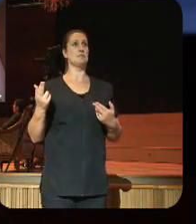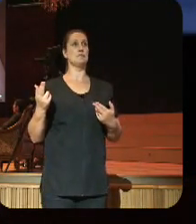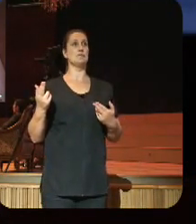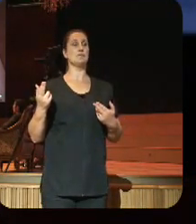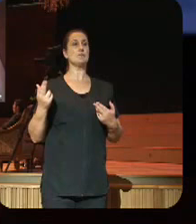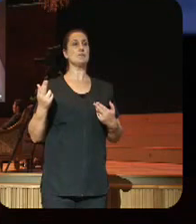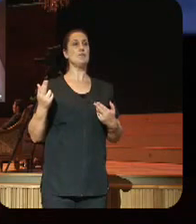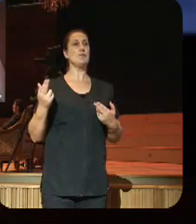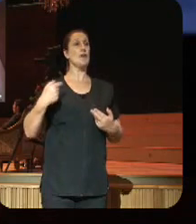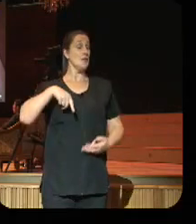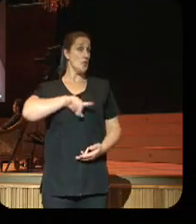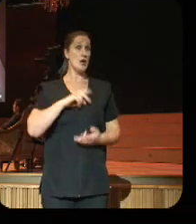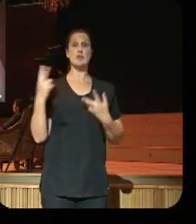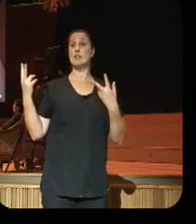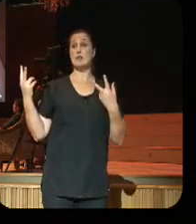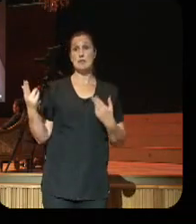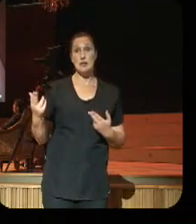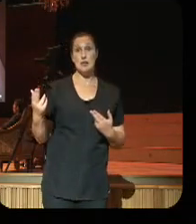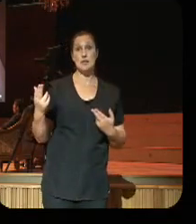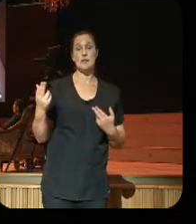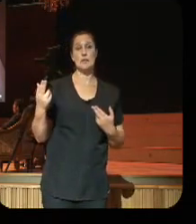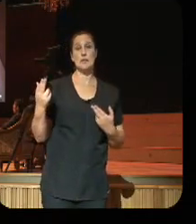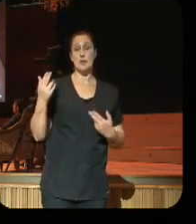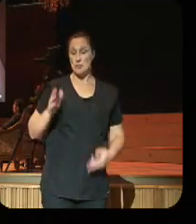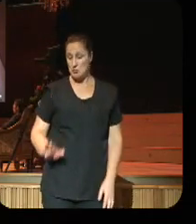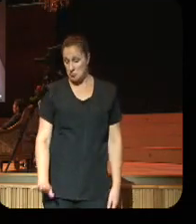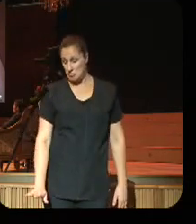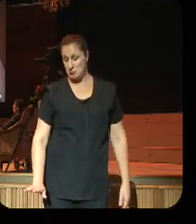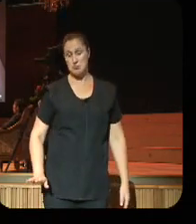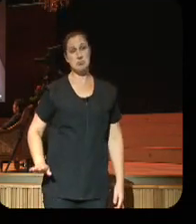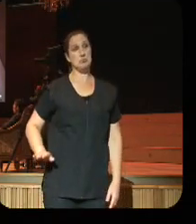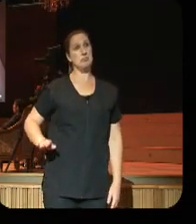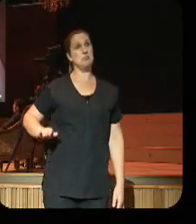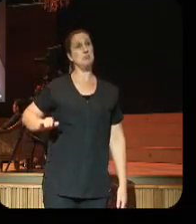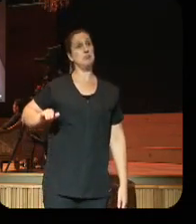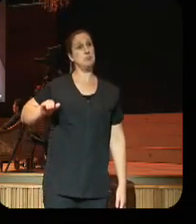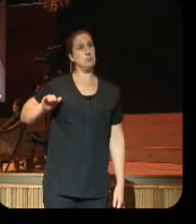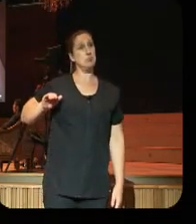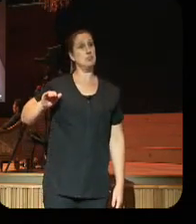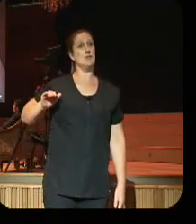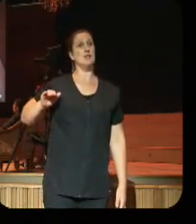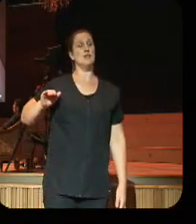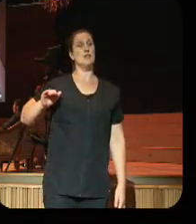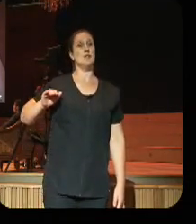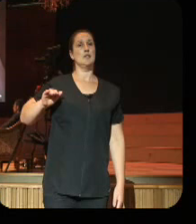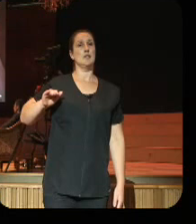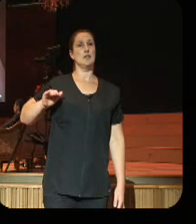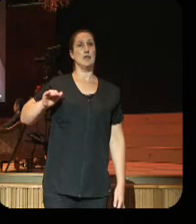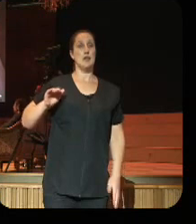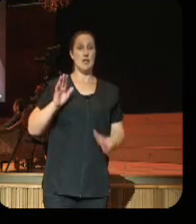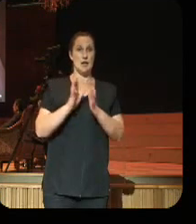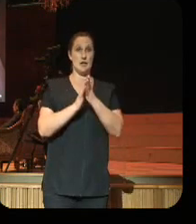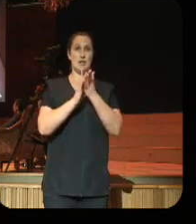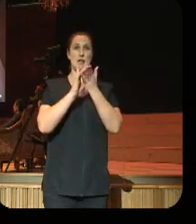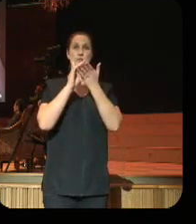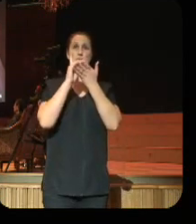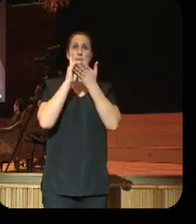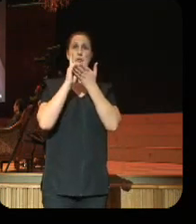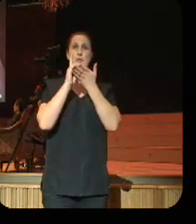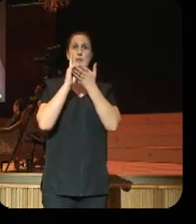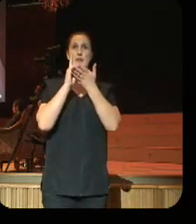Nós somos assim, desde pequenininhos. E isso que a Bíblia chama de